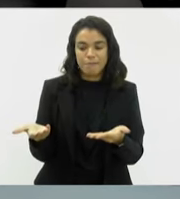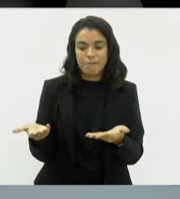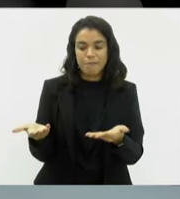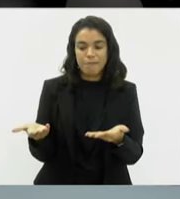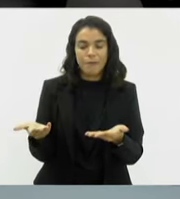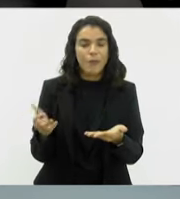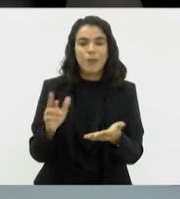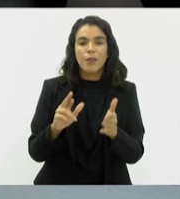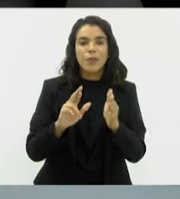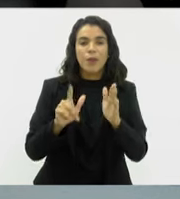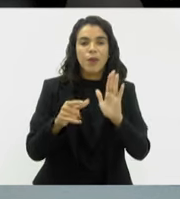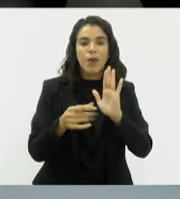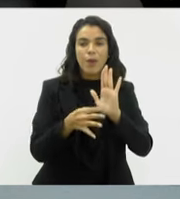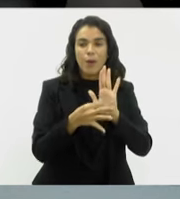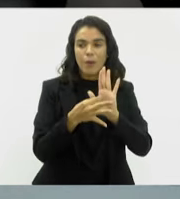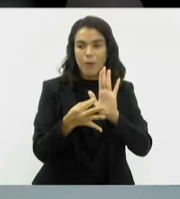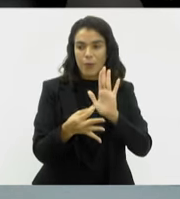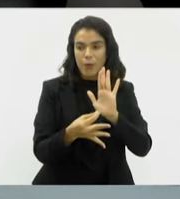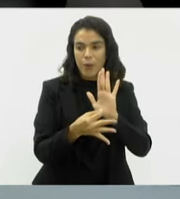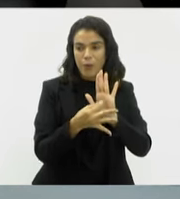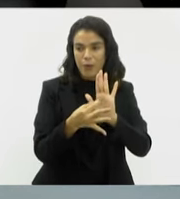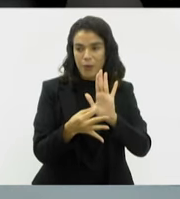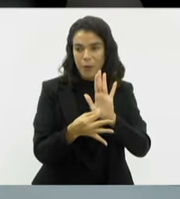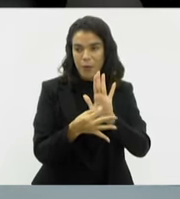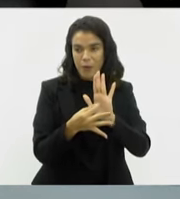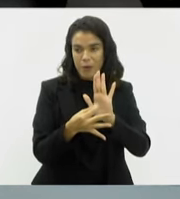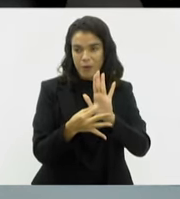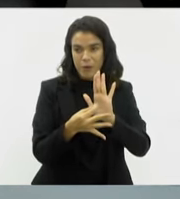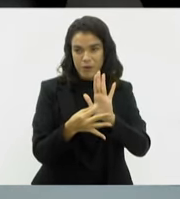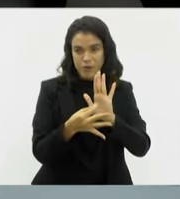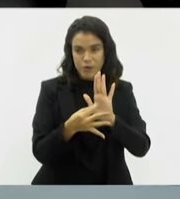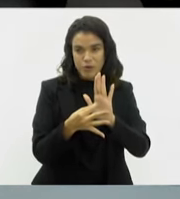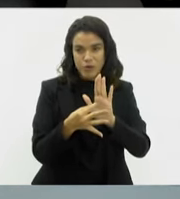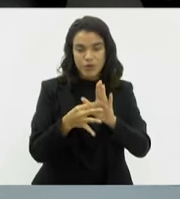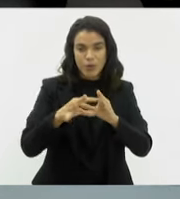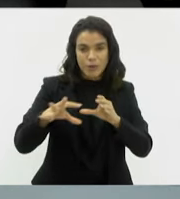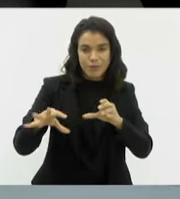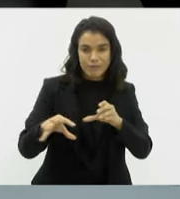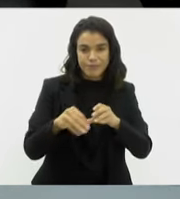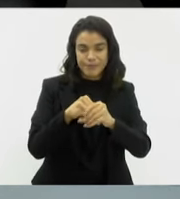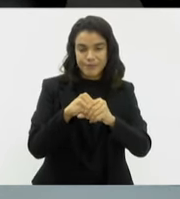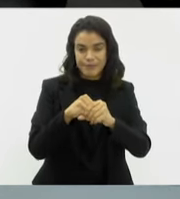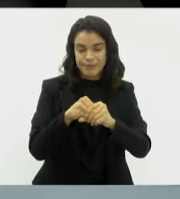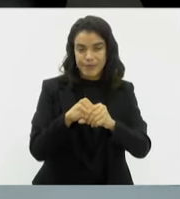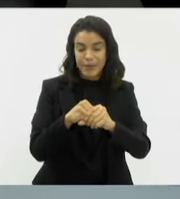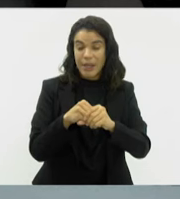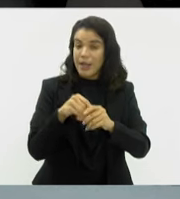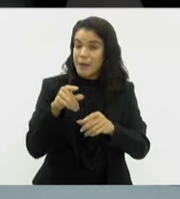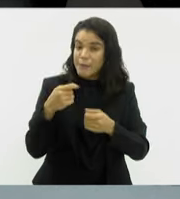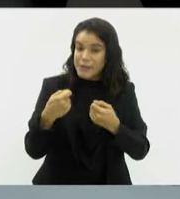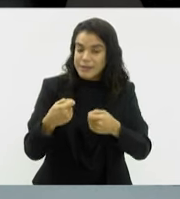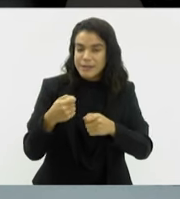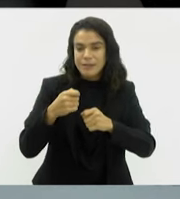não é o parecer sobre as aglutinações. É que fique claro